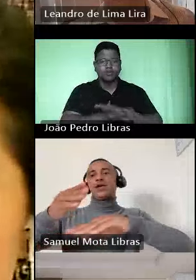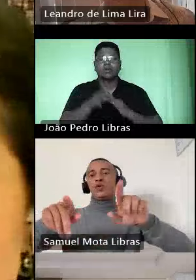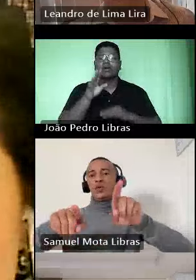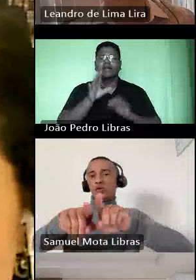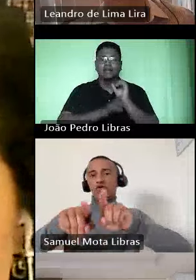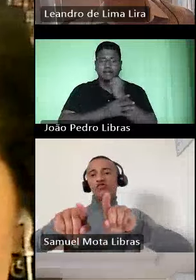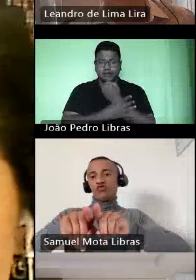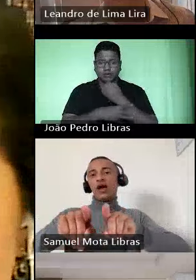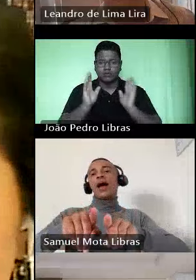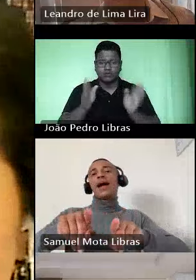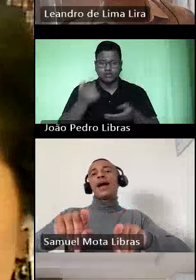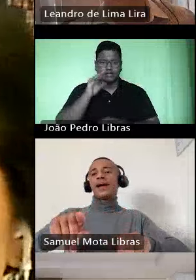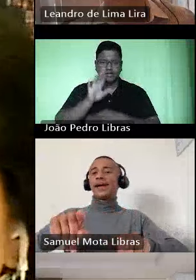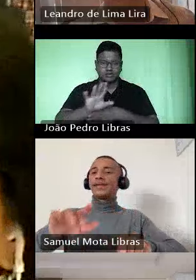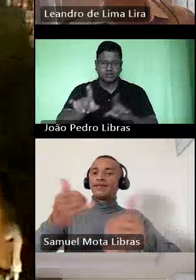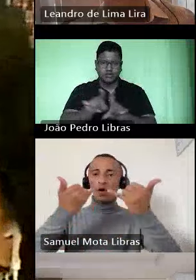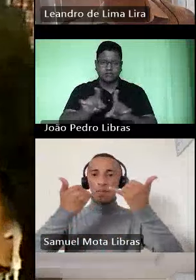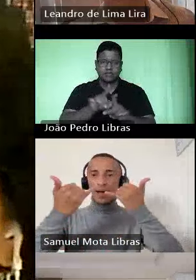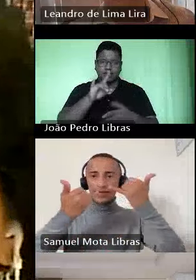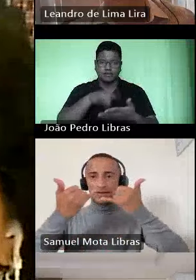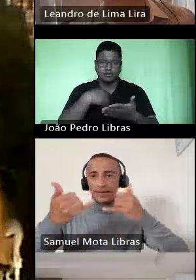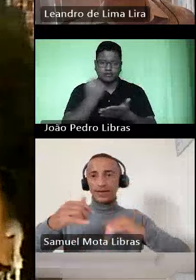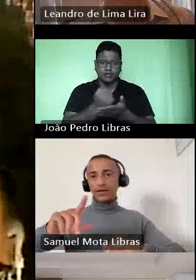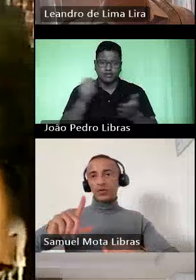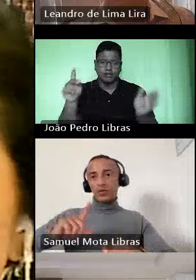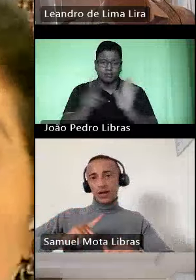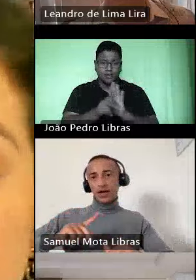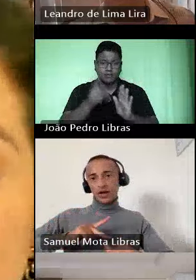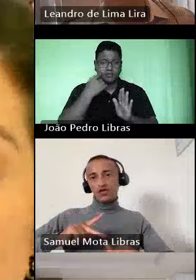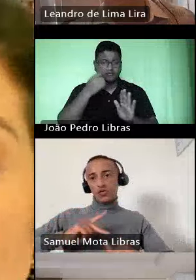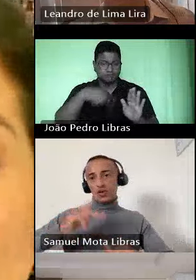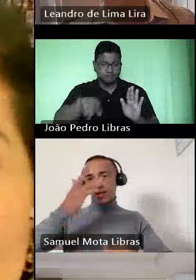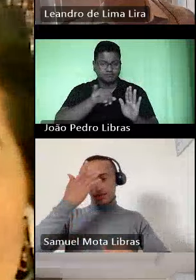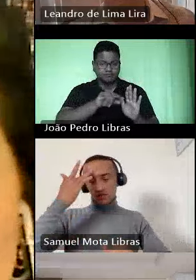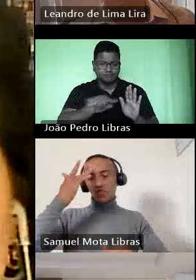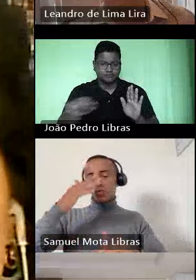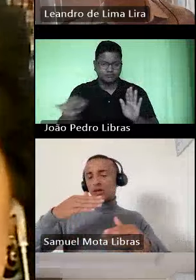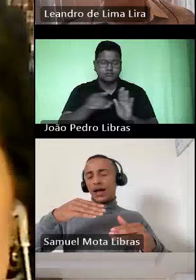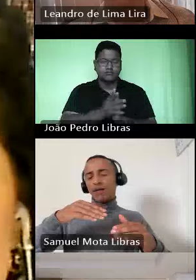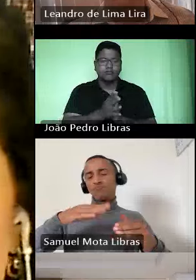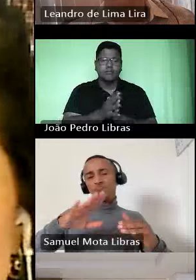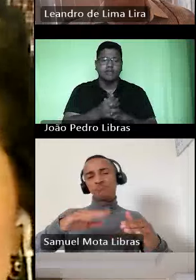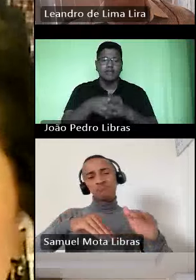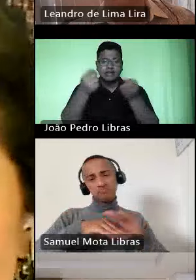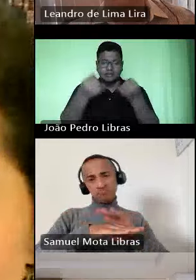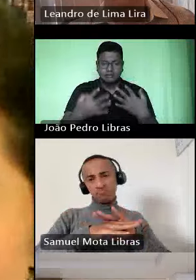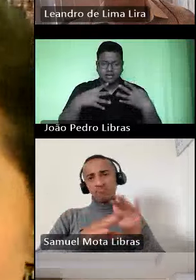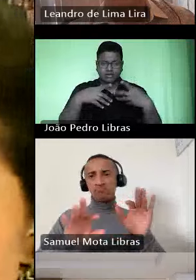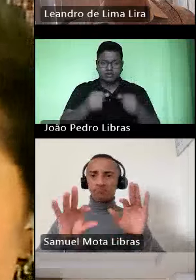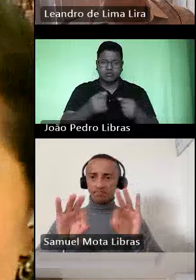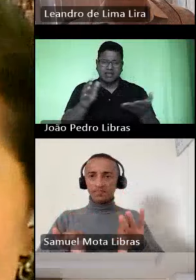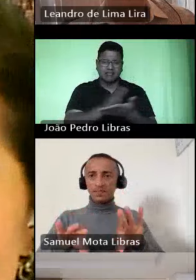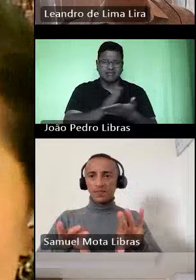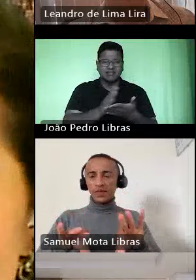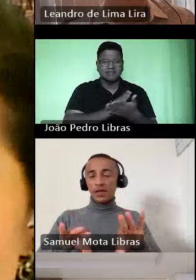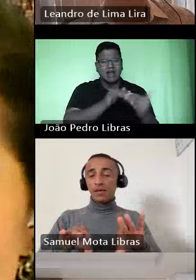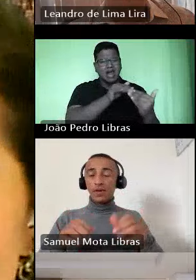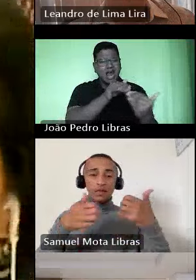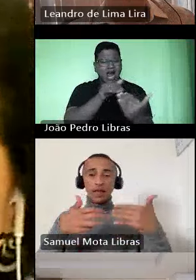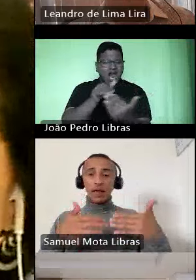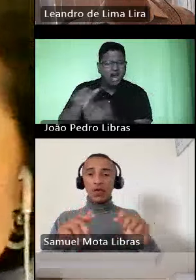que ajuda nesse caso aí a documentar mas eh é e assim para falar tudo isso para dizer que não existe um padrão vai